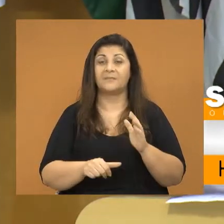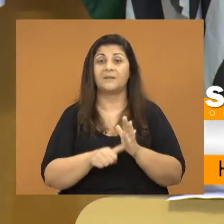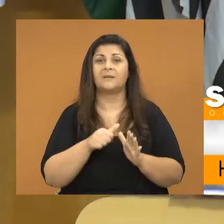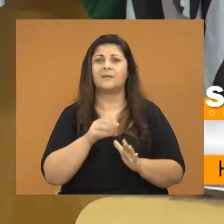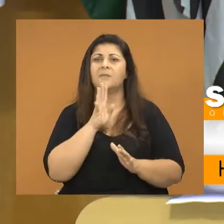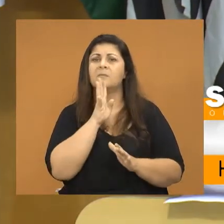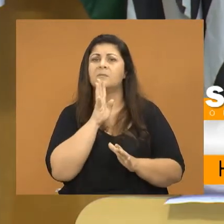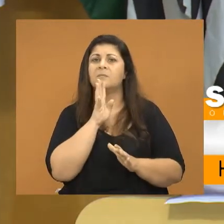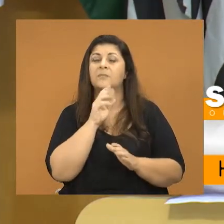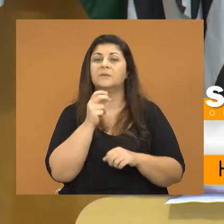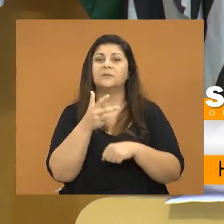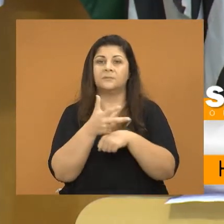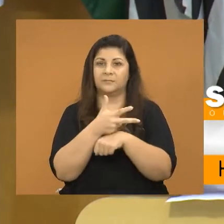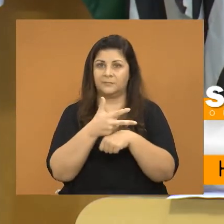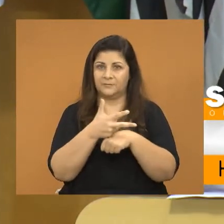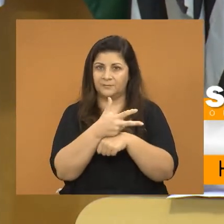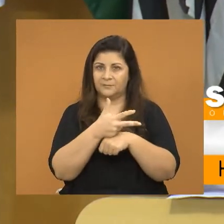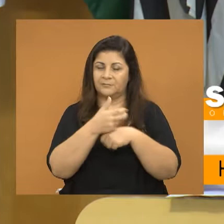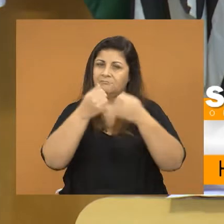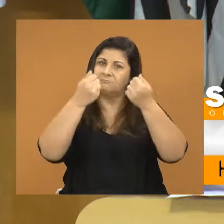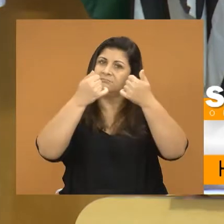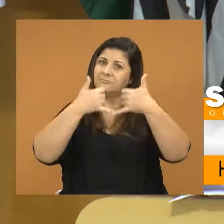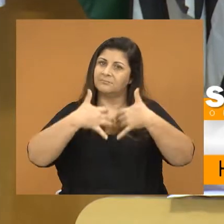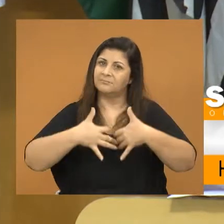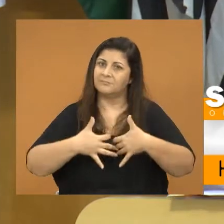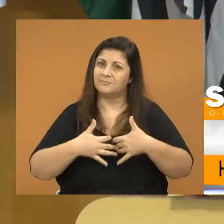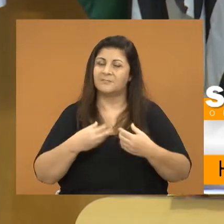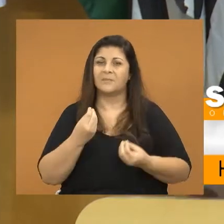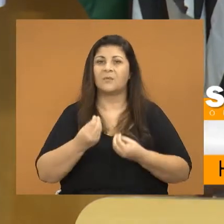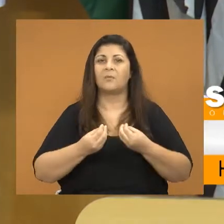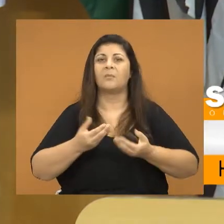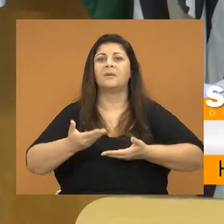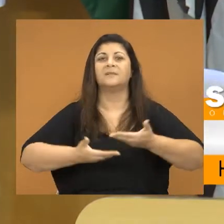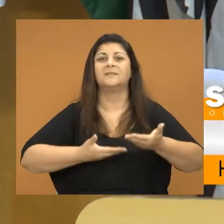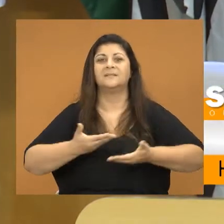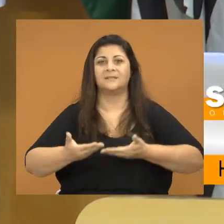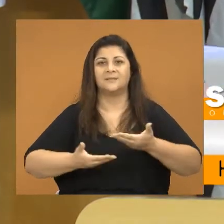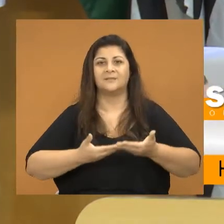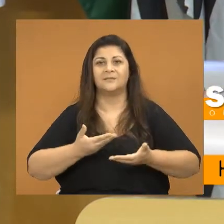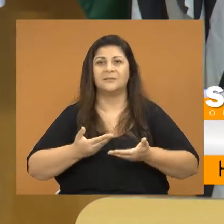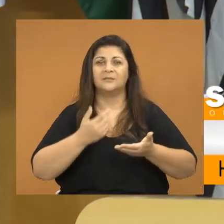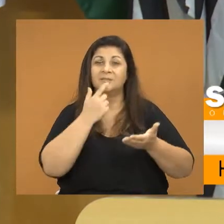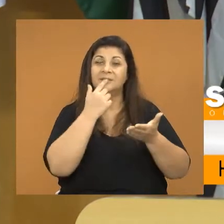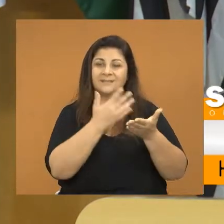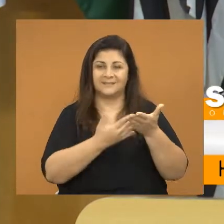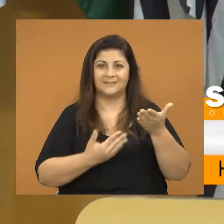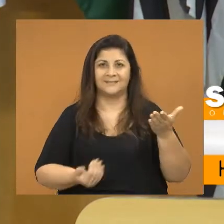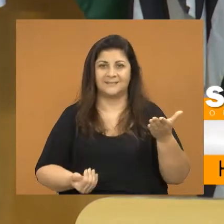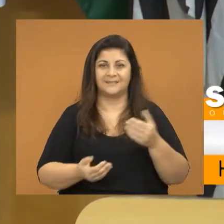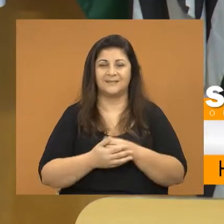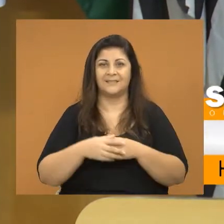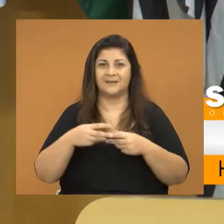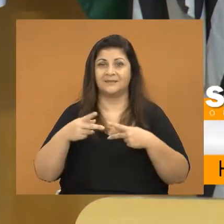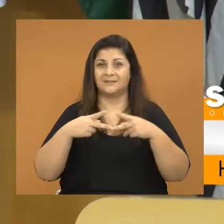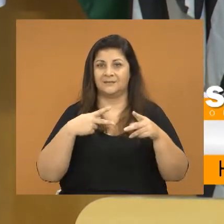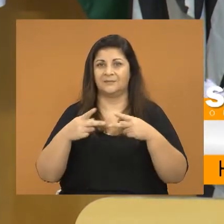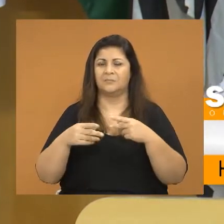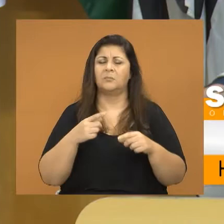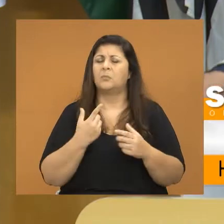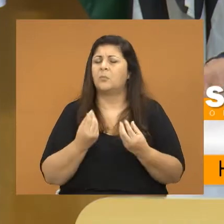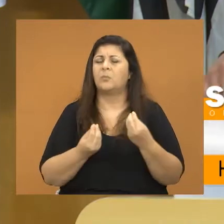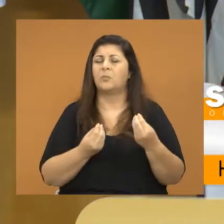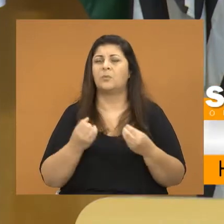conhecer um vídeo a respeito do trabalho do Serviço de Hemoterapia de São José dos Campos e a importância de doar